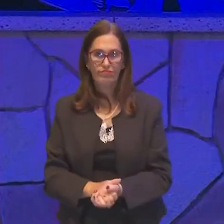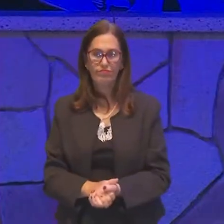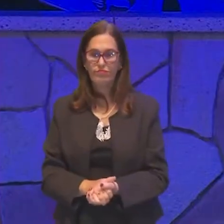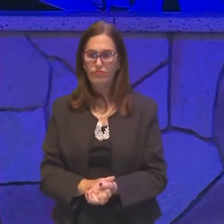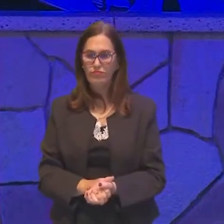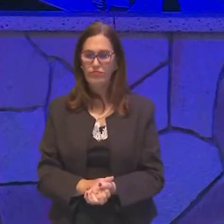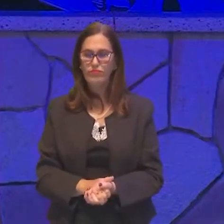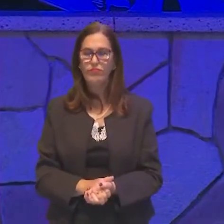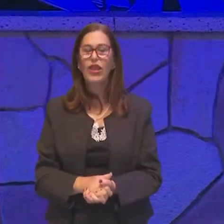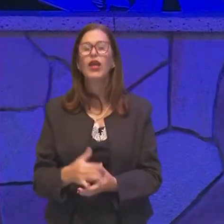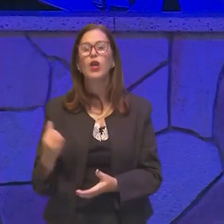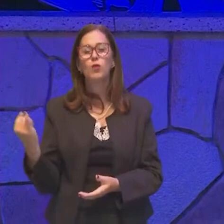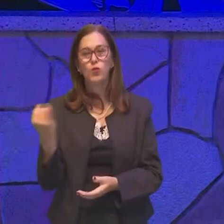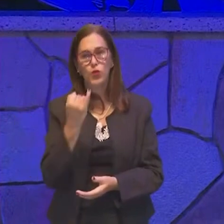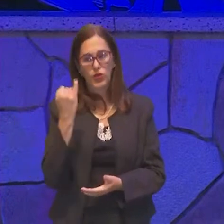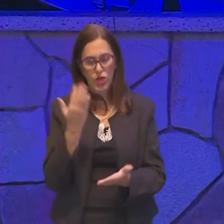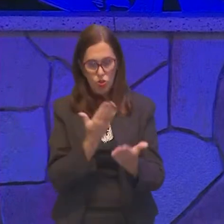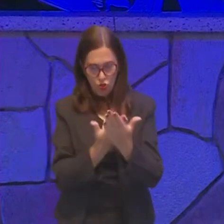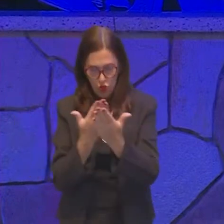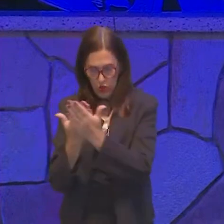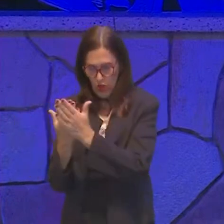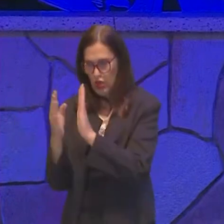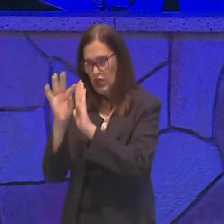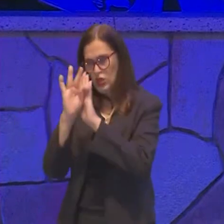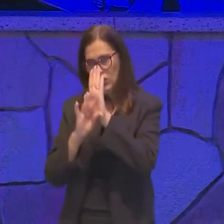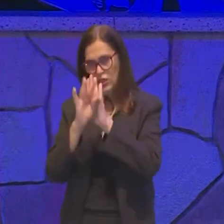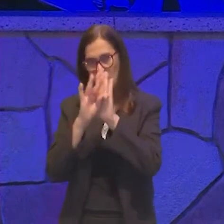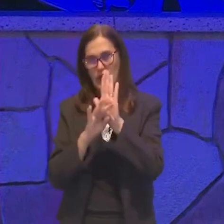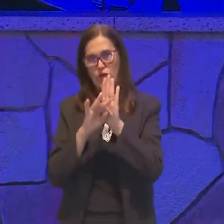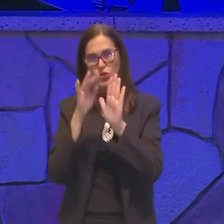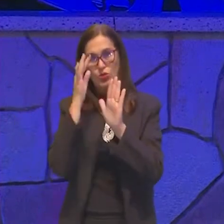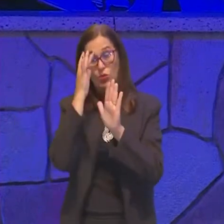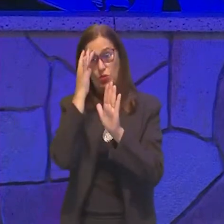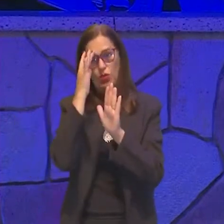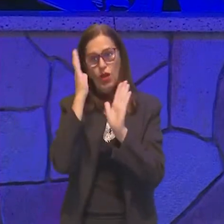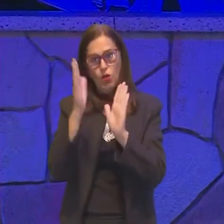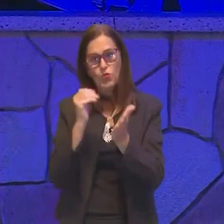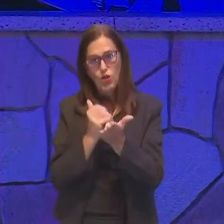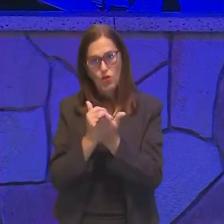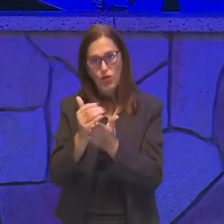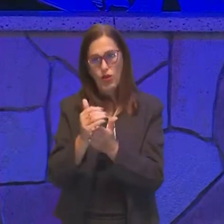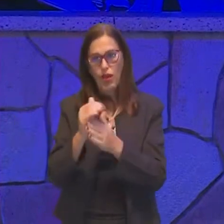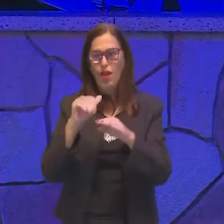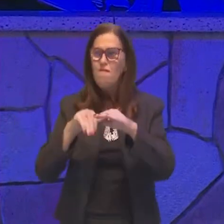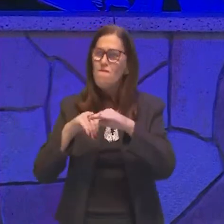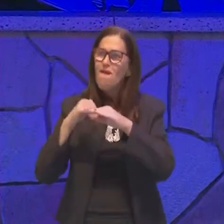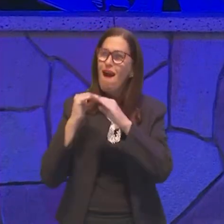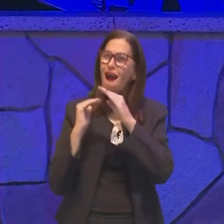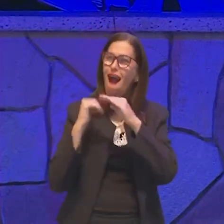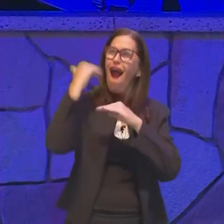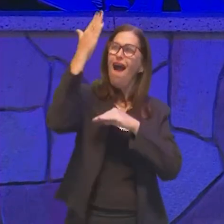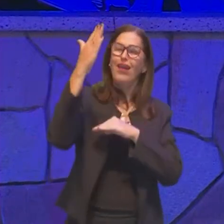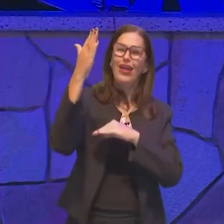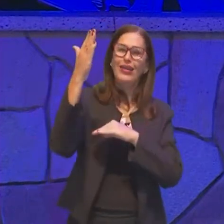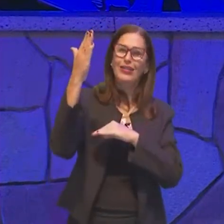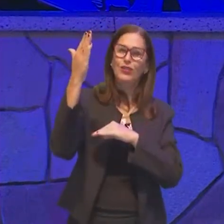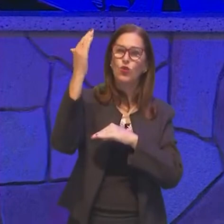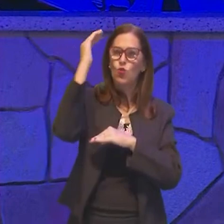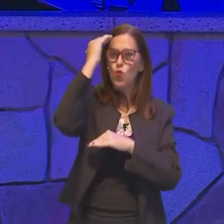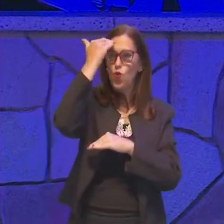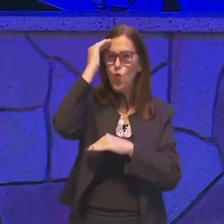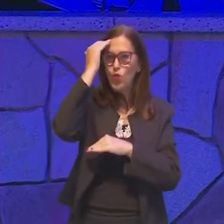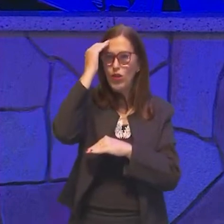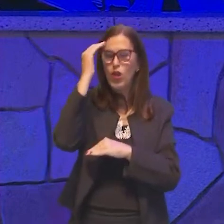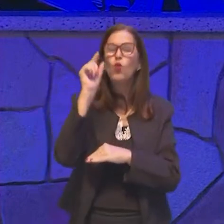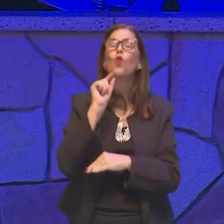É interessante quando a gente estuda esse texto, irmãos, porque, como eu disse no início, ele vai além de uma compreensão de